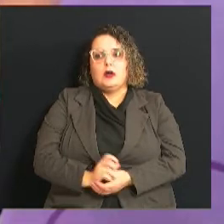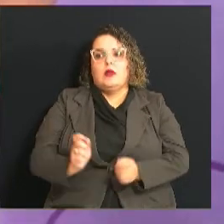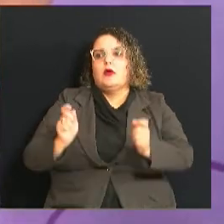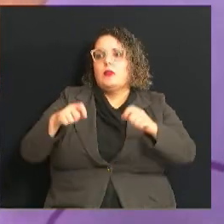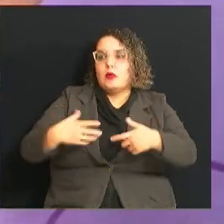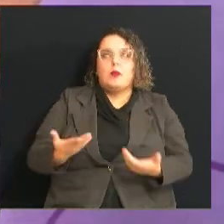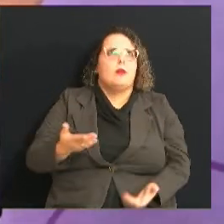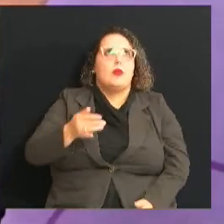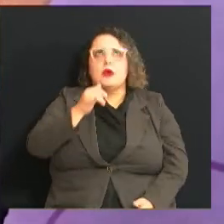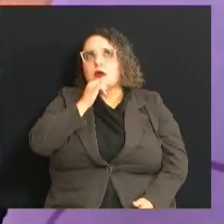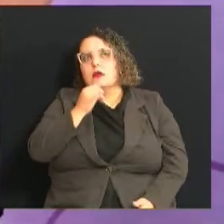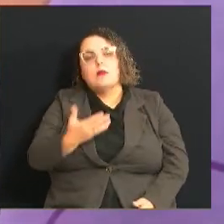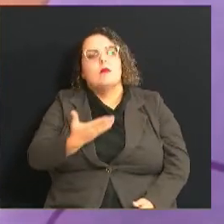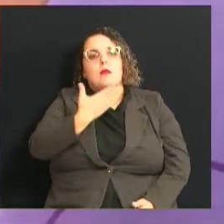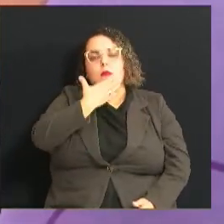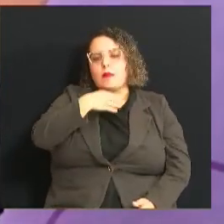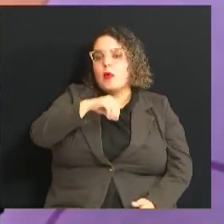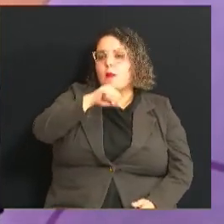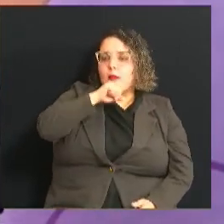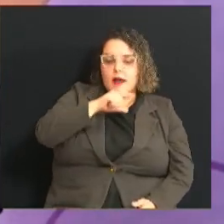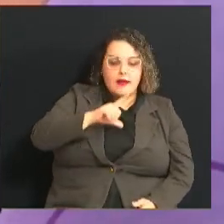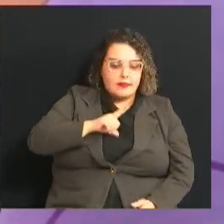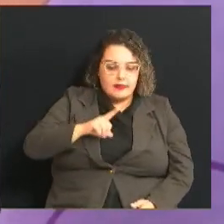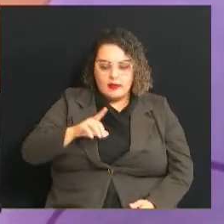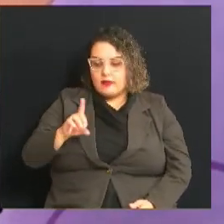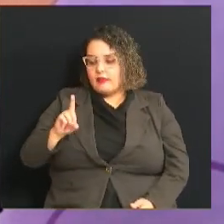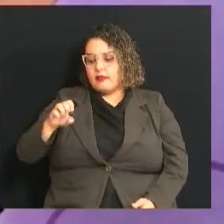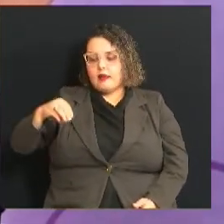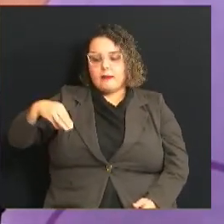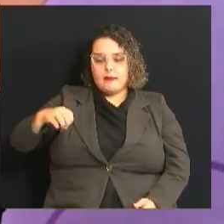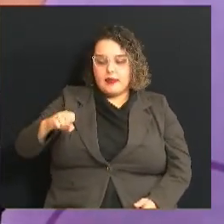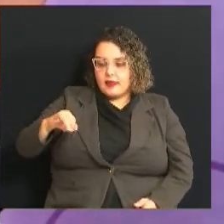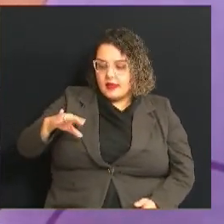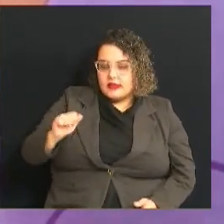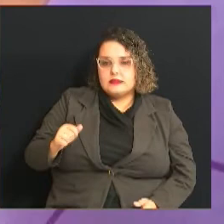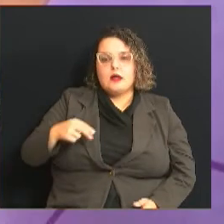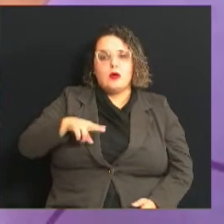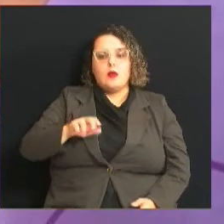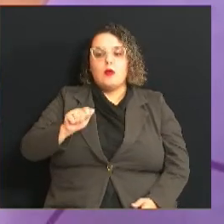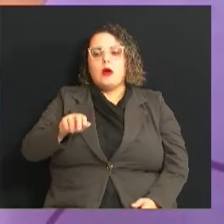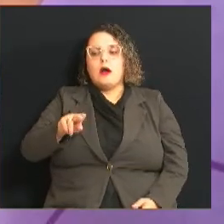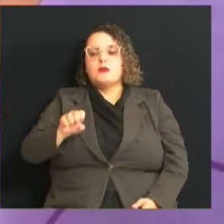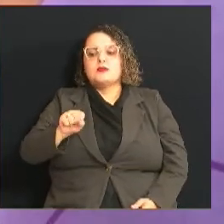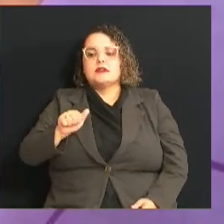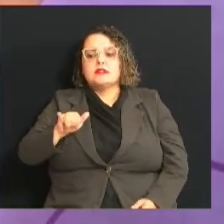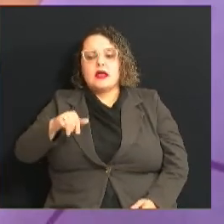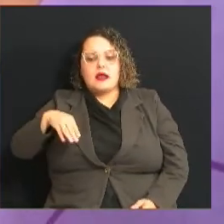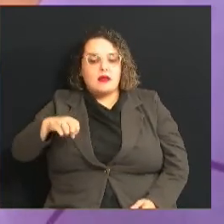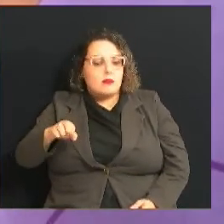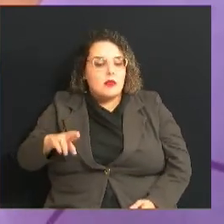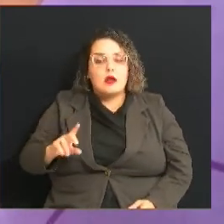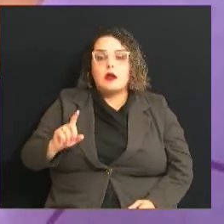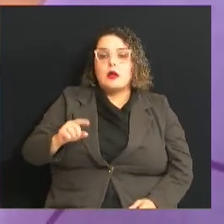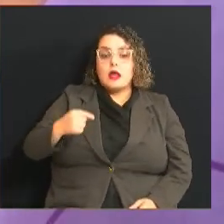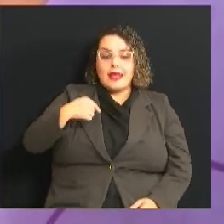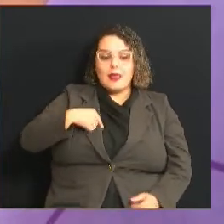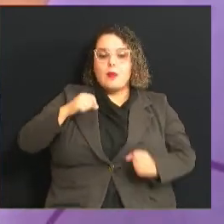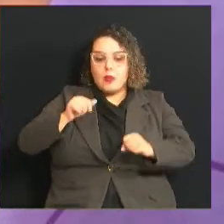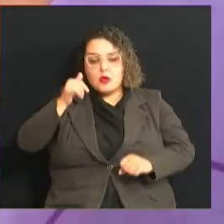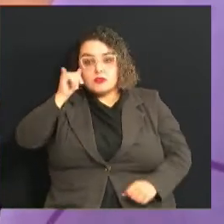tem demência, Alzheimer ou qualquer outro do tipo? Eu consigo evitar? Pode ser genético ou